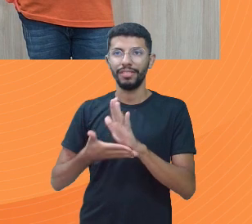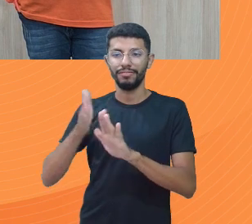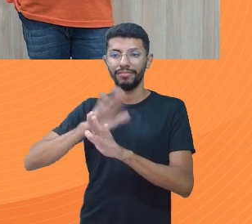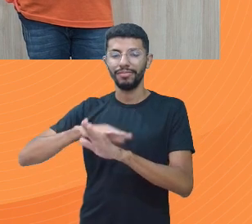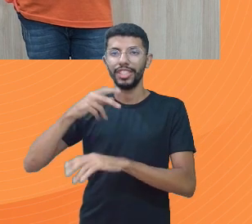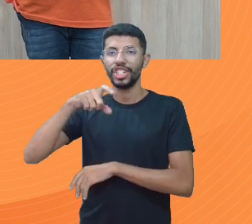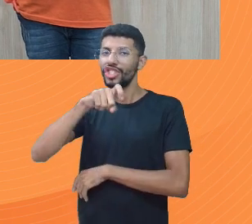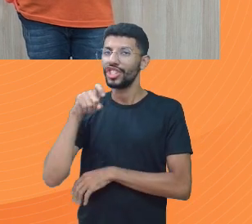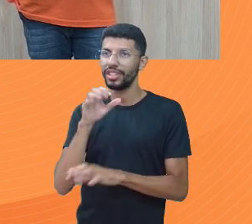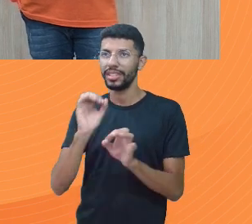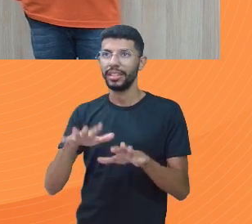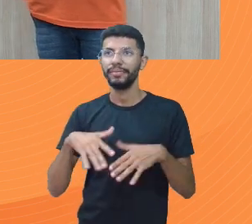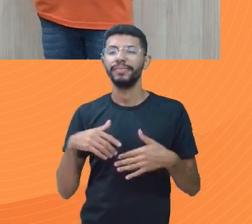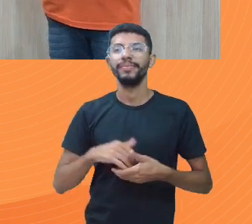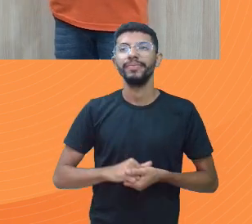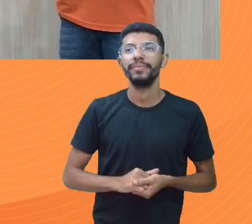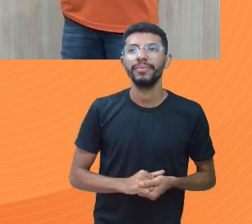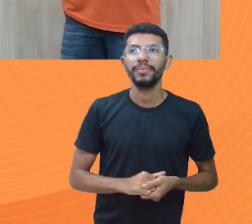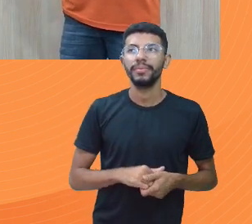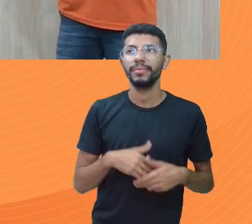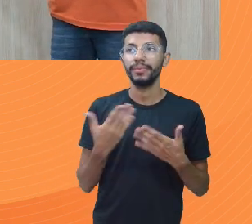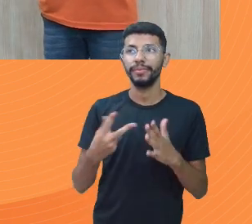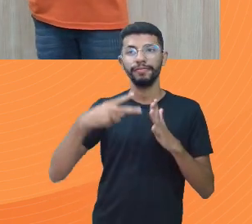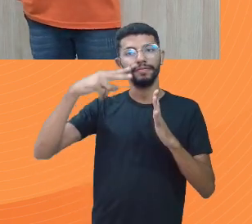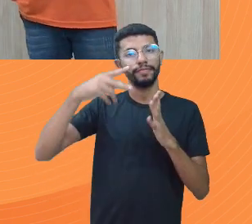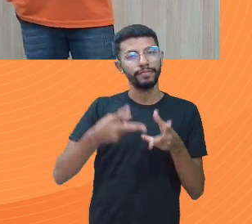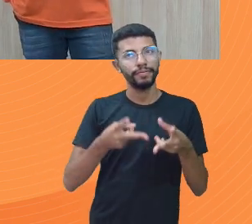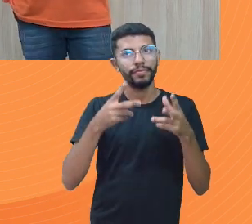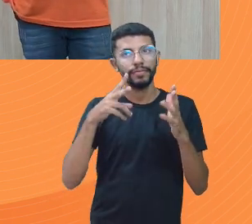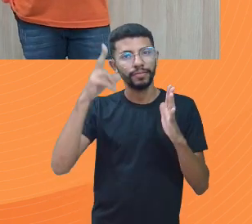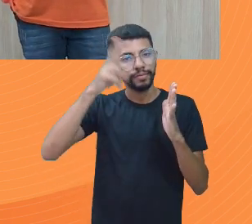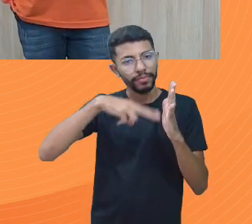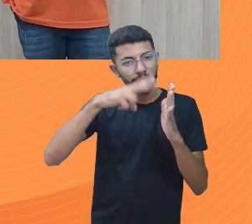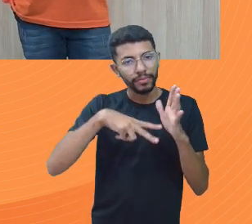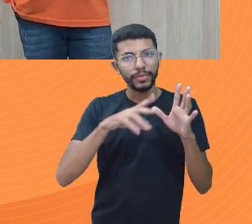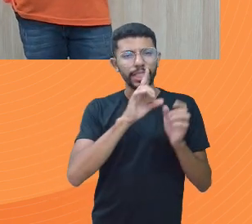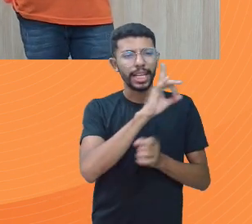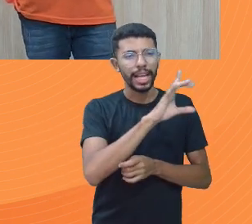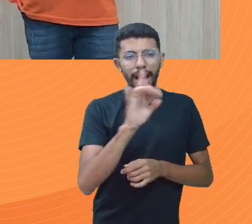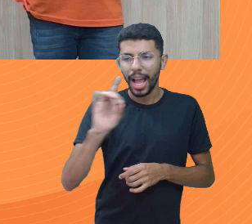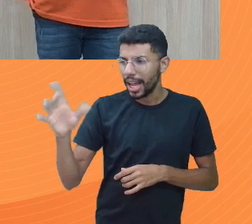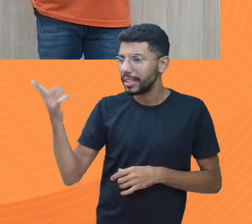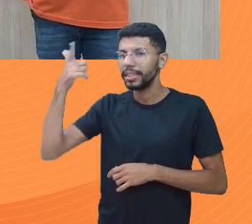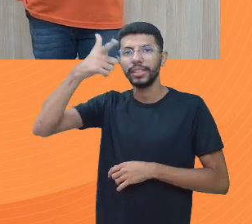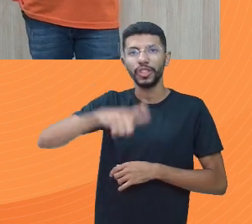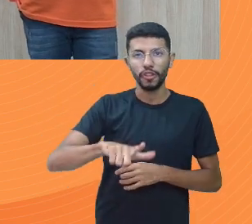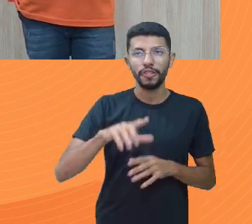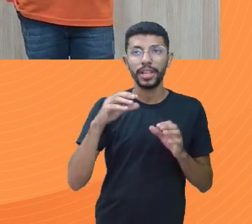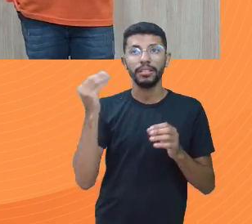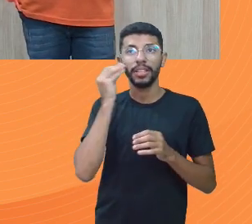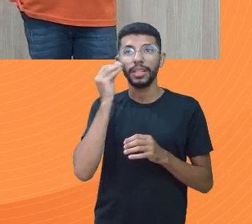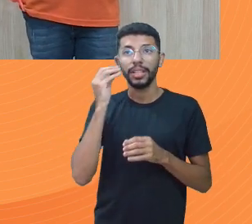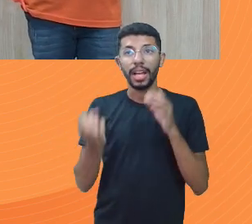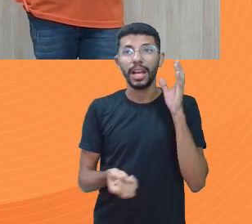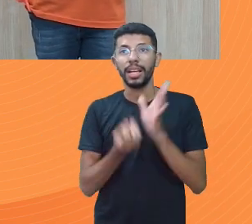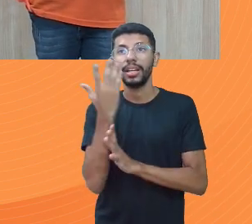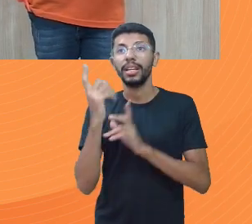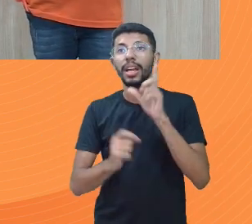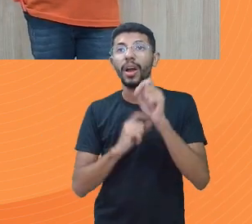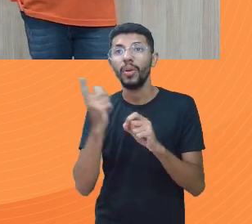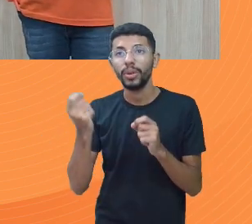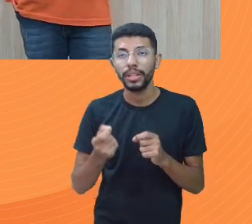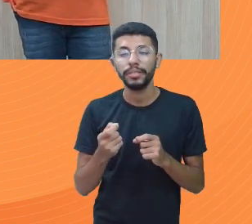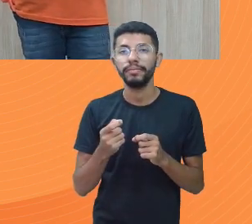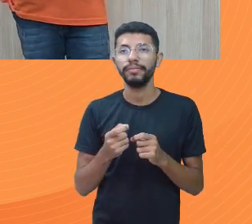minha equação. E aí eu vou ler cada balão novamente e vou tentar formar uma expressão